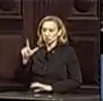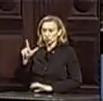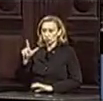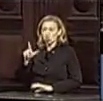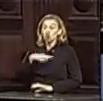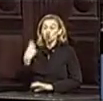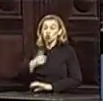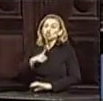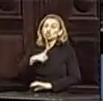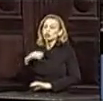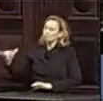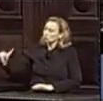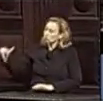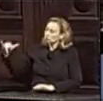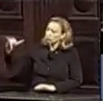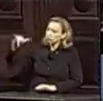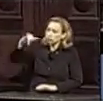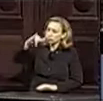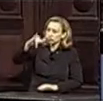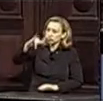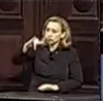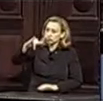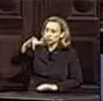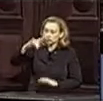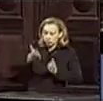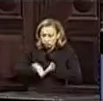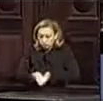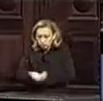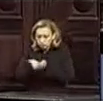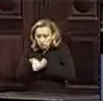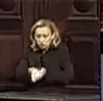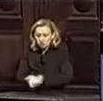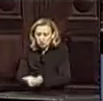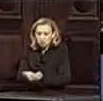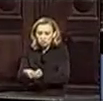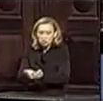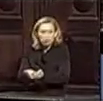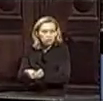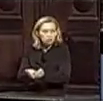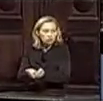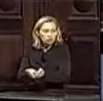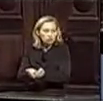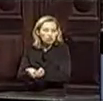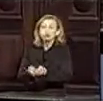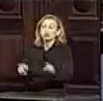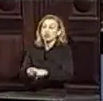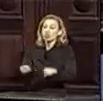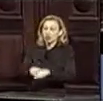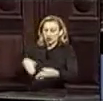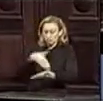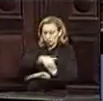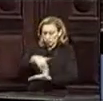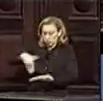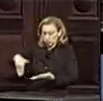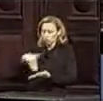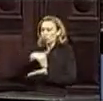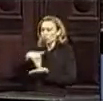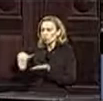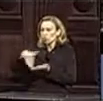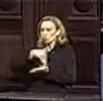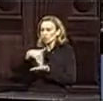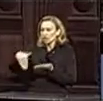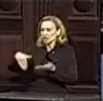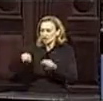os aeroportos, os portos e as passagens de fronteira oficiais. E temos